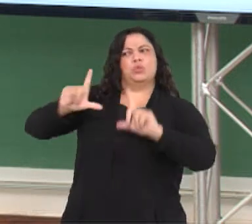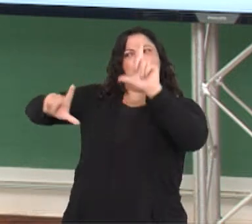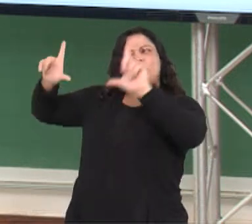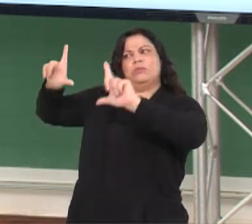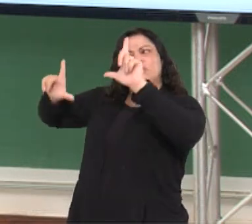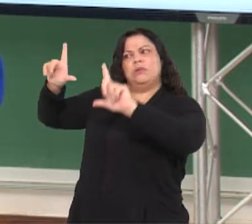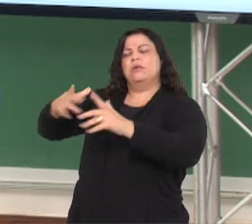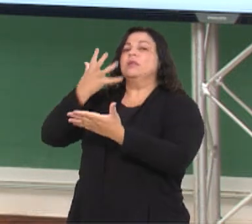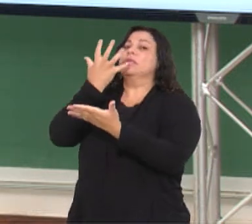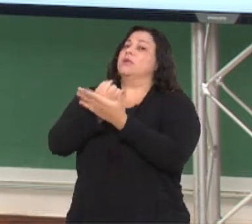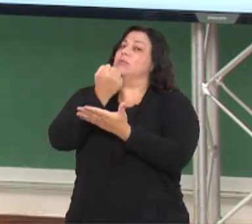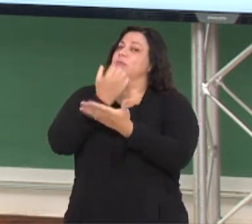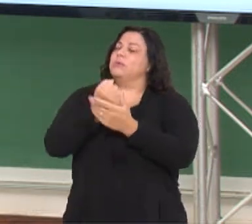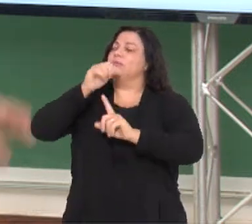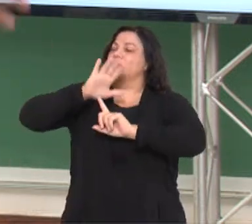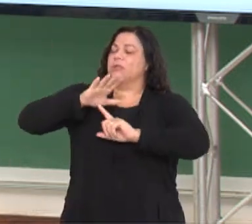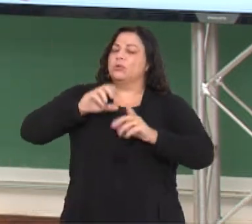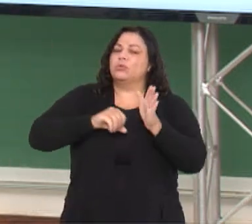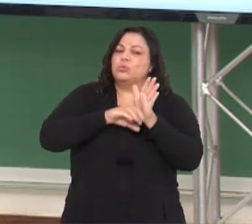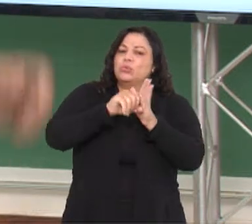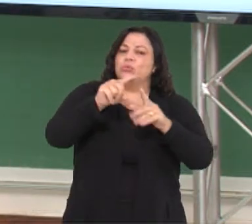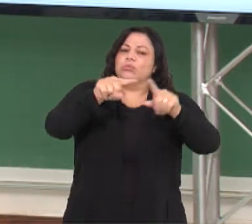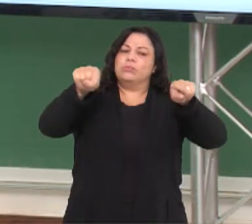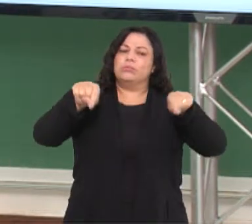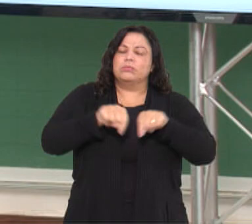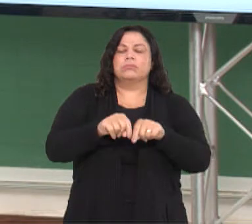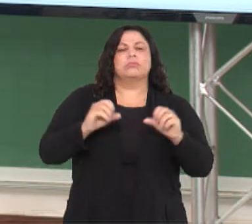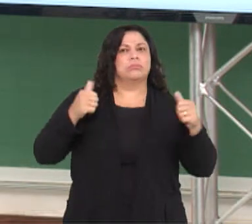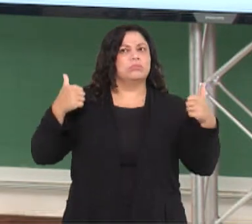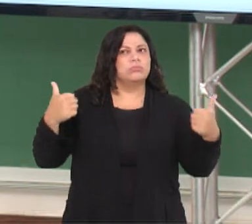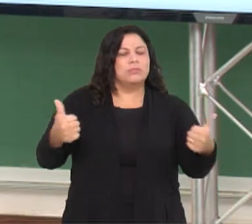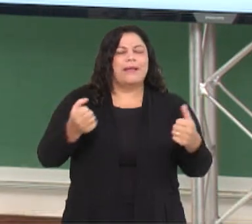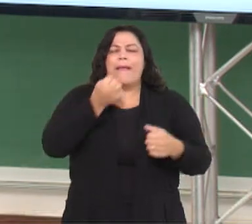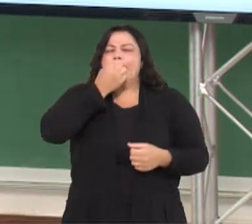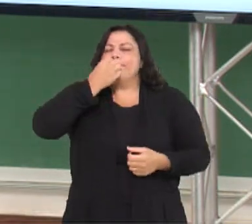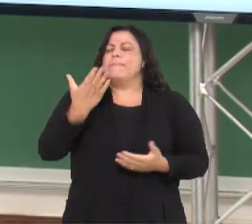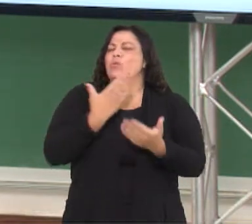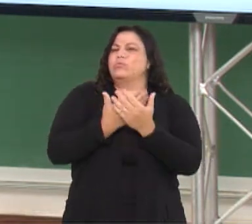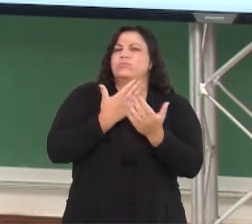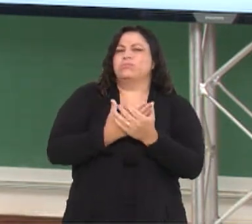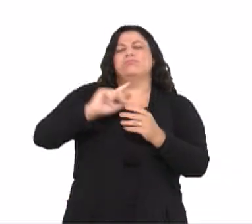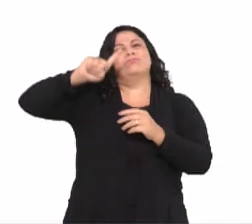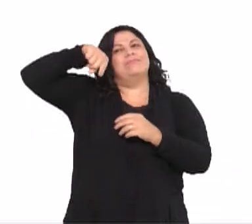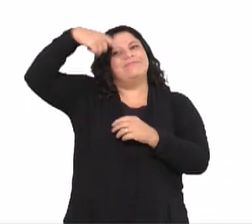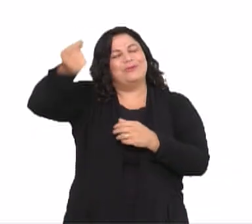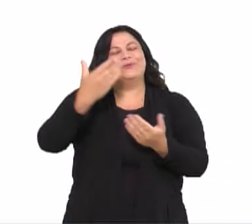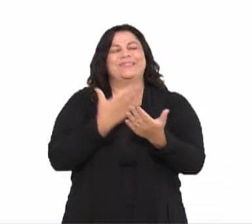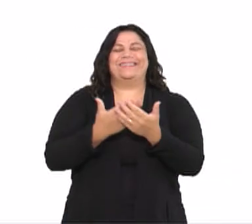aplicativo e o Google Classroom. Muito bem, bons estudos e até o nosso próximo encontro.